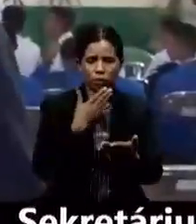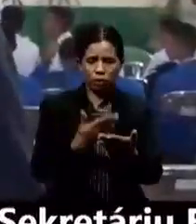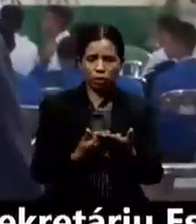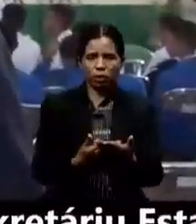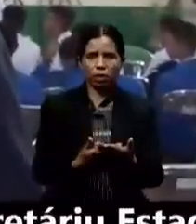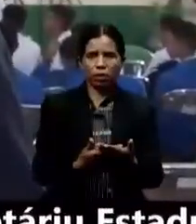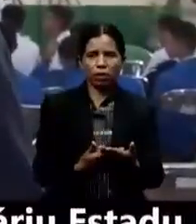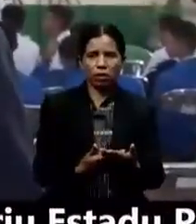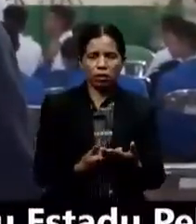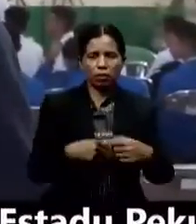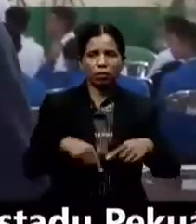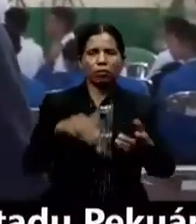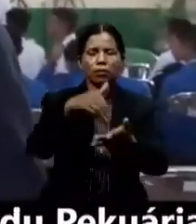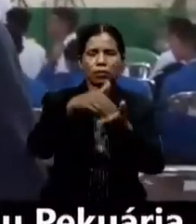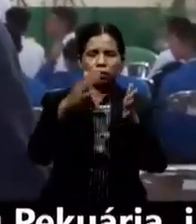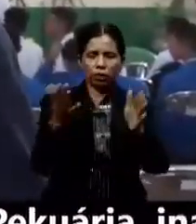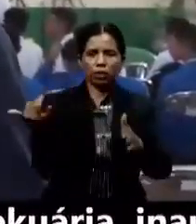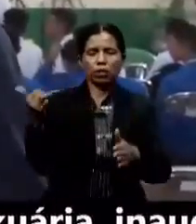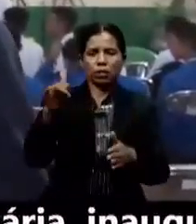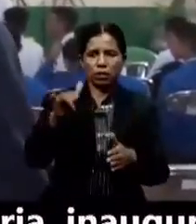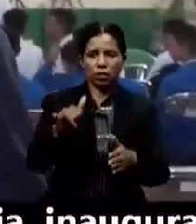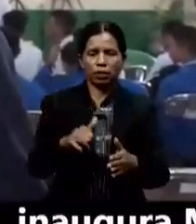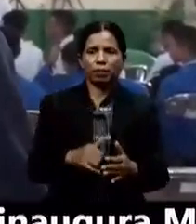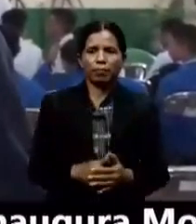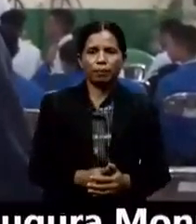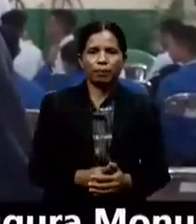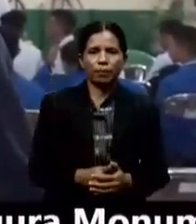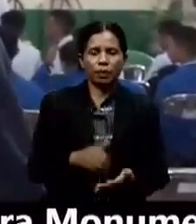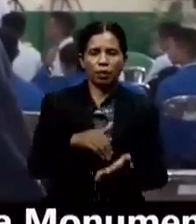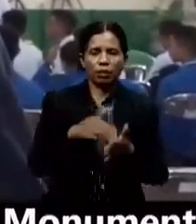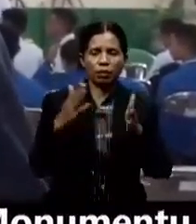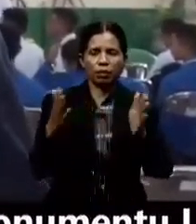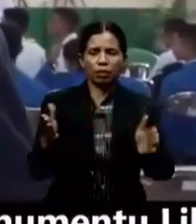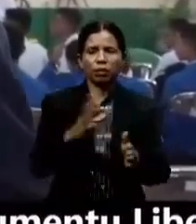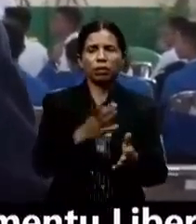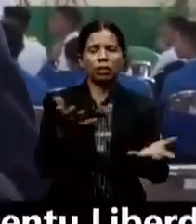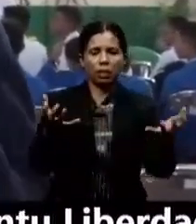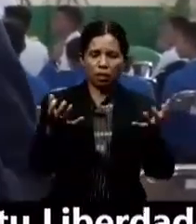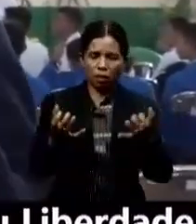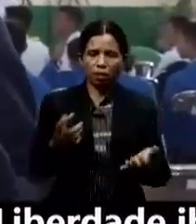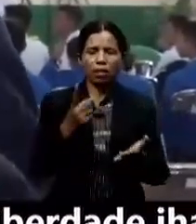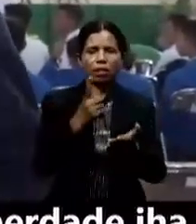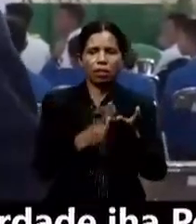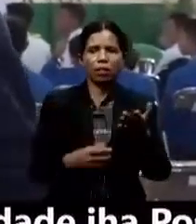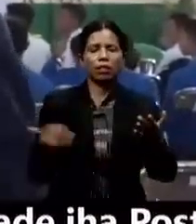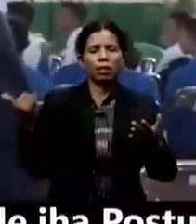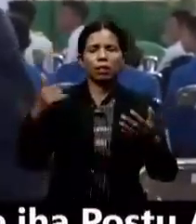Agora, a filha fala mais durante a Sira. Durante a Sira, né? Juízo, né? Sira, Sira, e